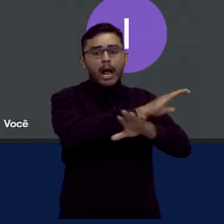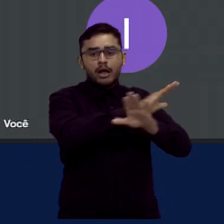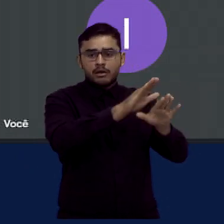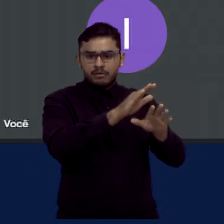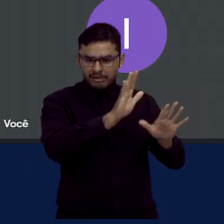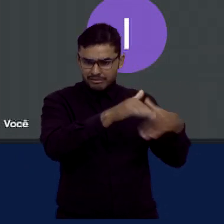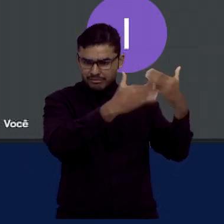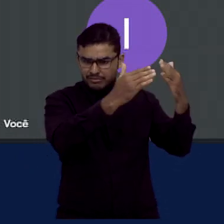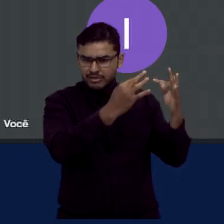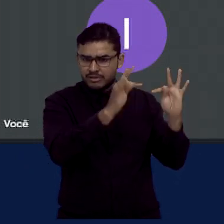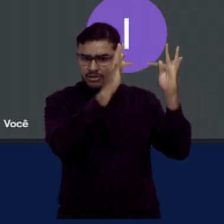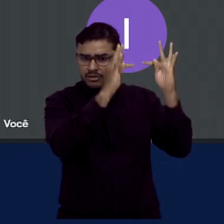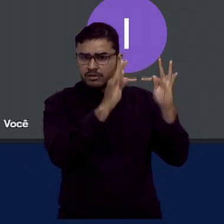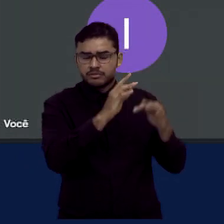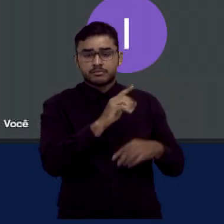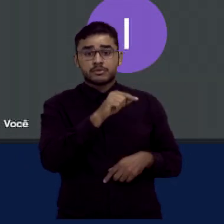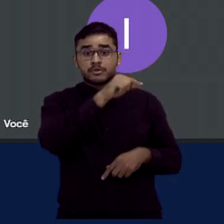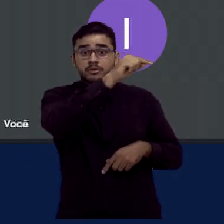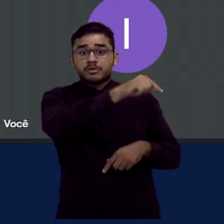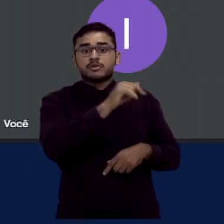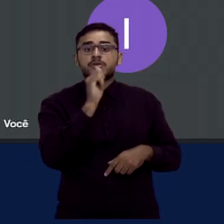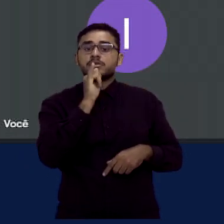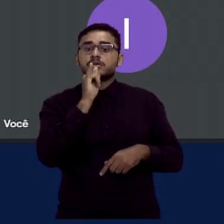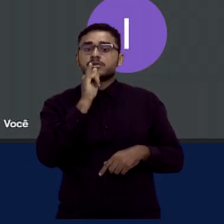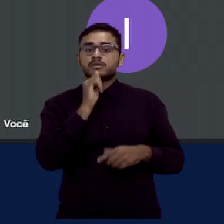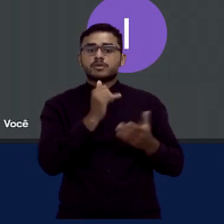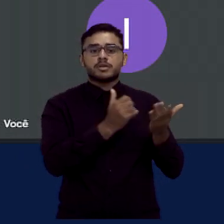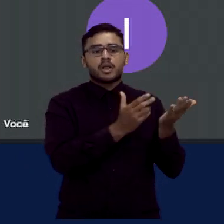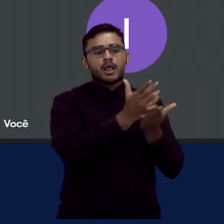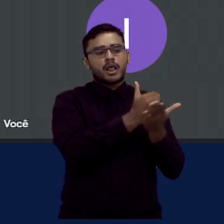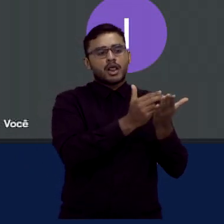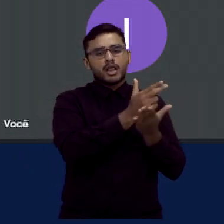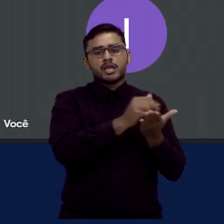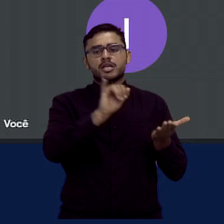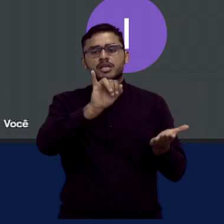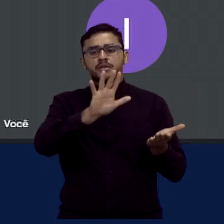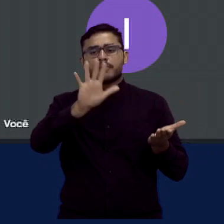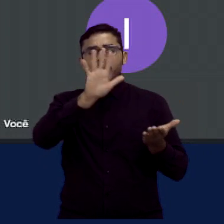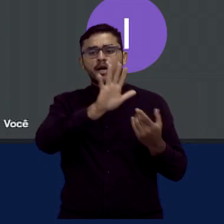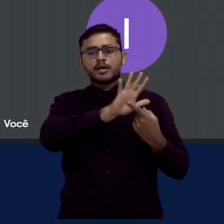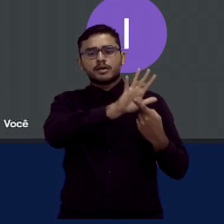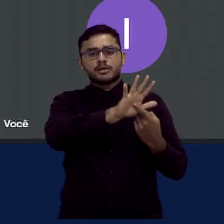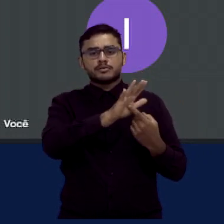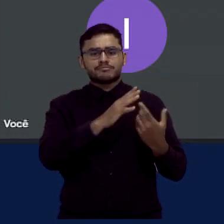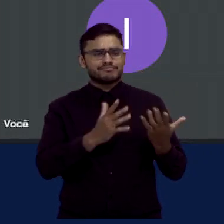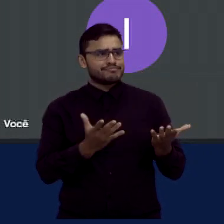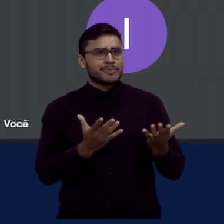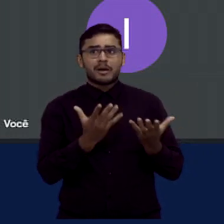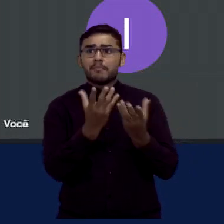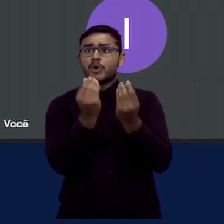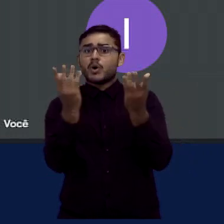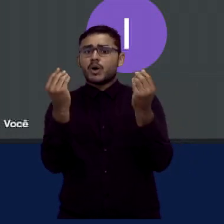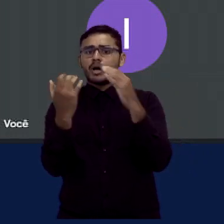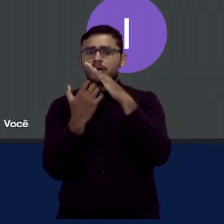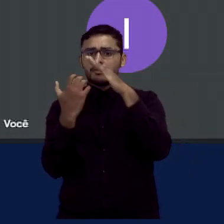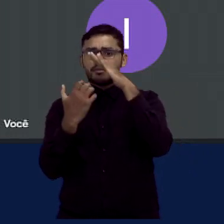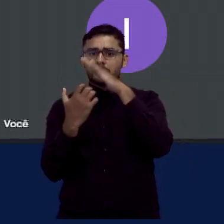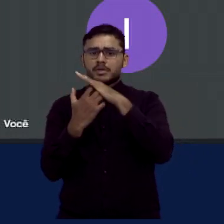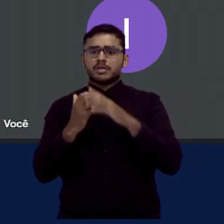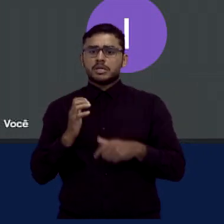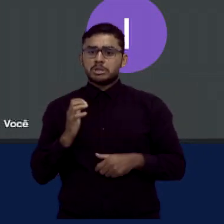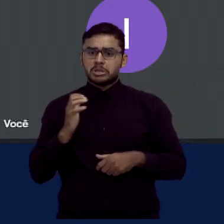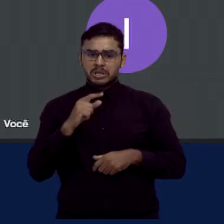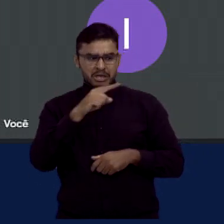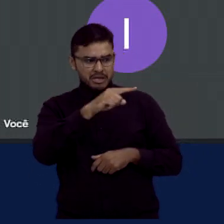ilustração, pode economizar para uma pessoa aqui e ali, mas é como você falou, os grandes players do mercado, não, pelo menos até